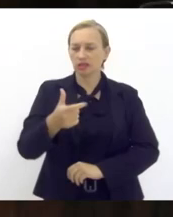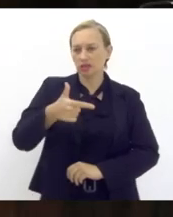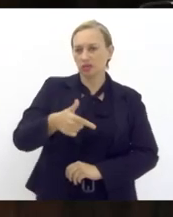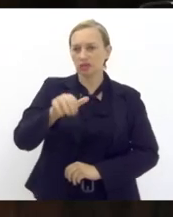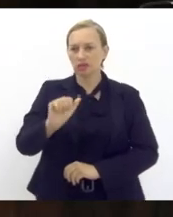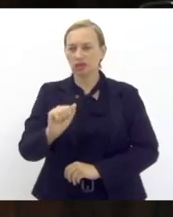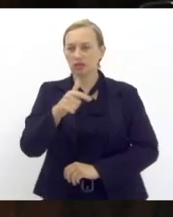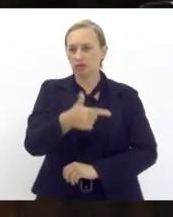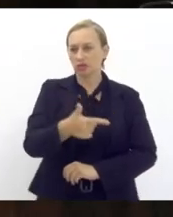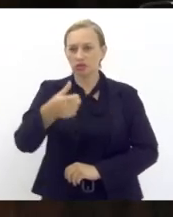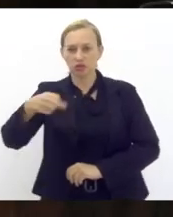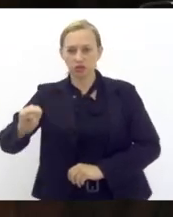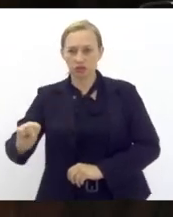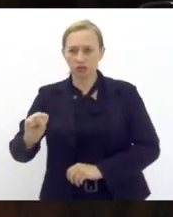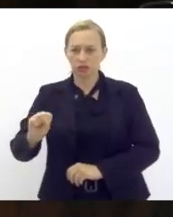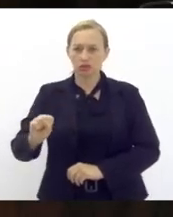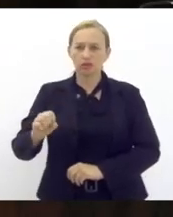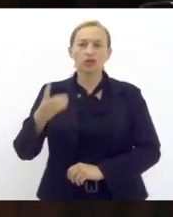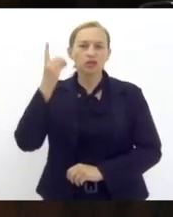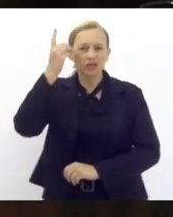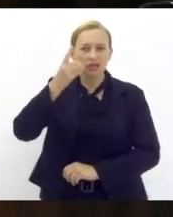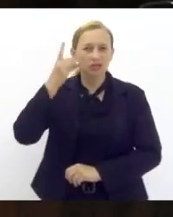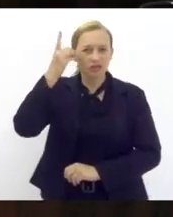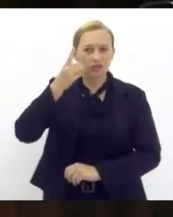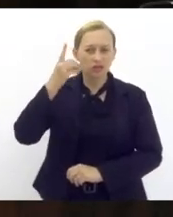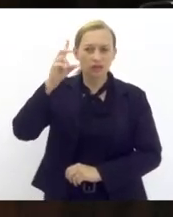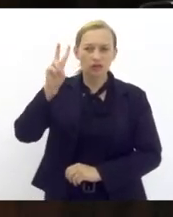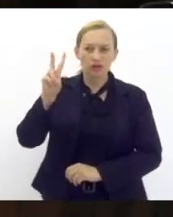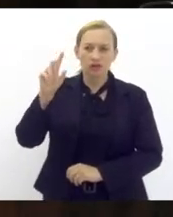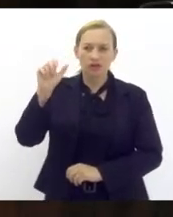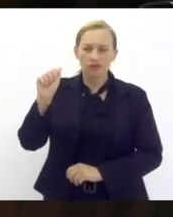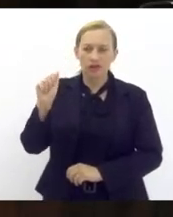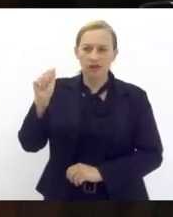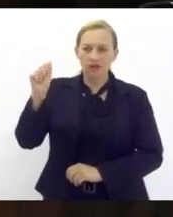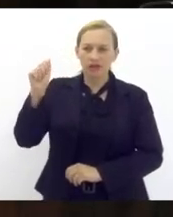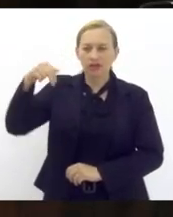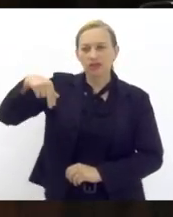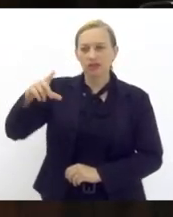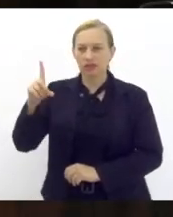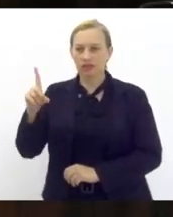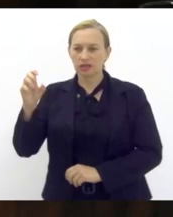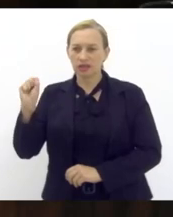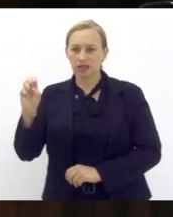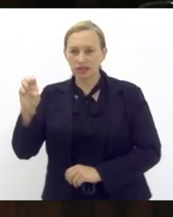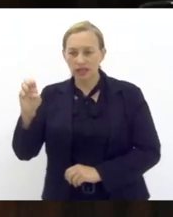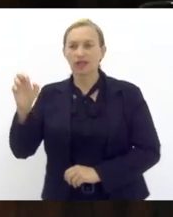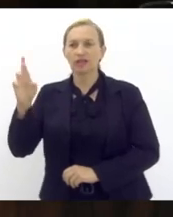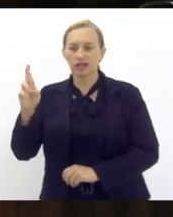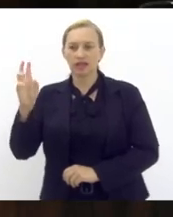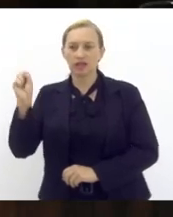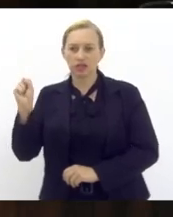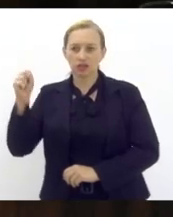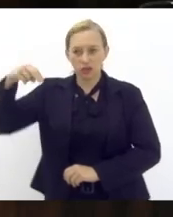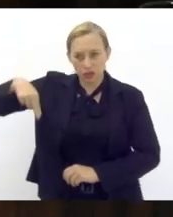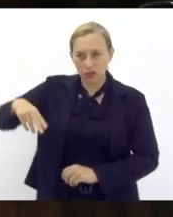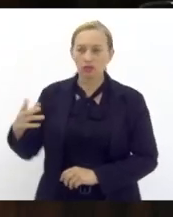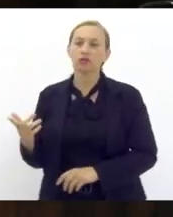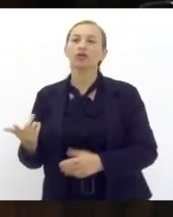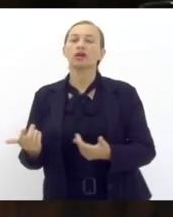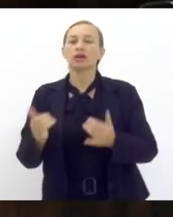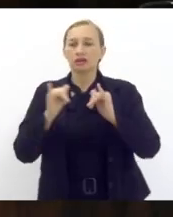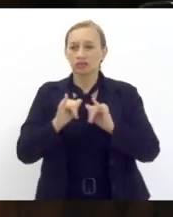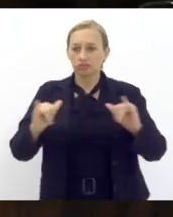4362-A de 2018, de autoria do deputado Wanderson Nogueira, que declara a Praça Getúlio Vargas de Nova